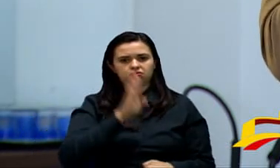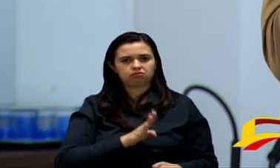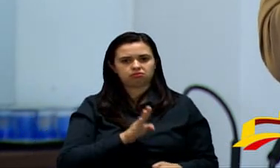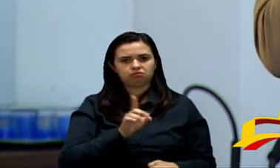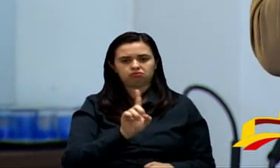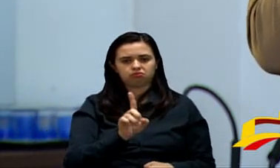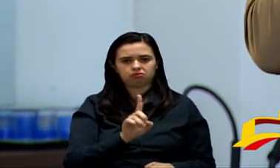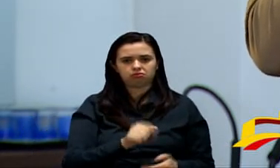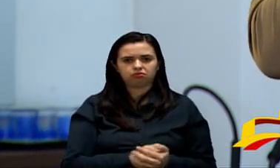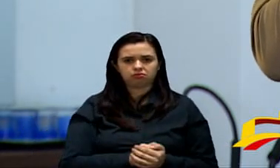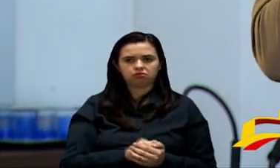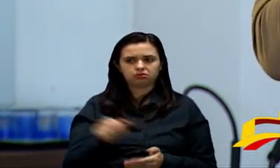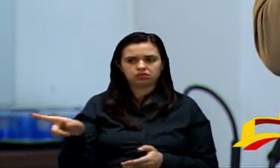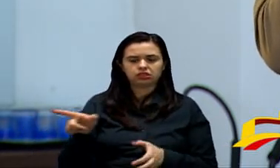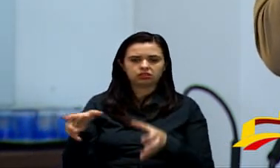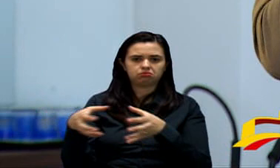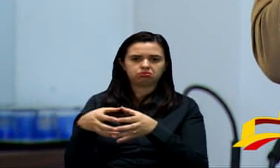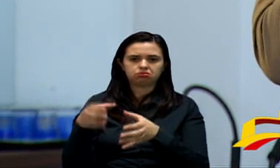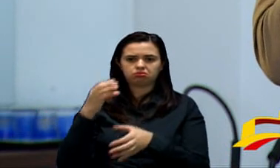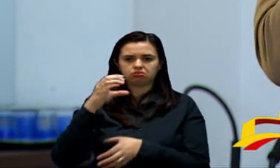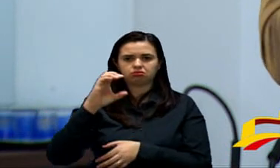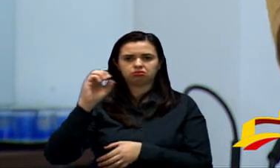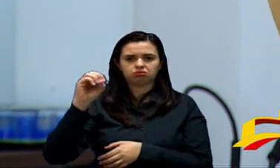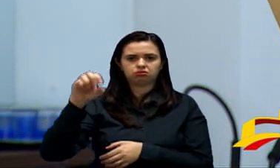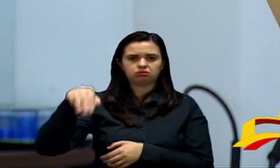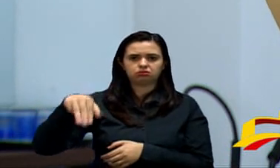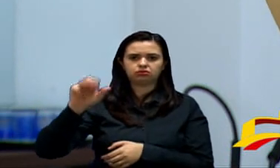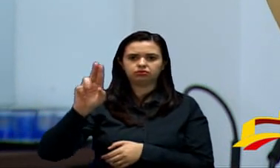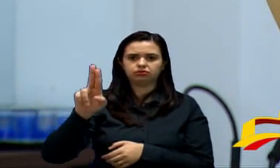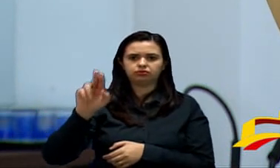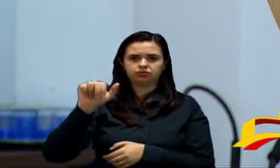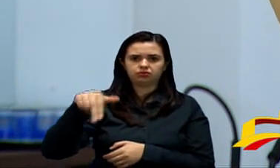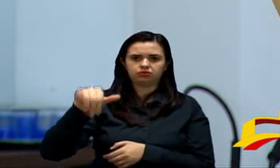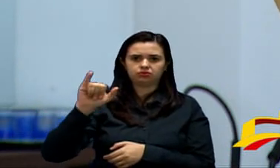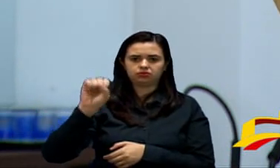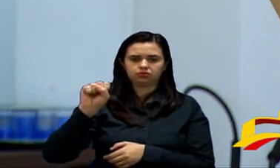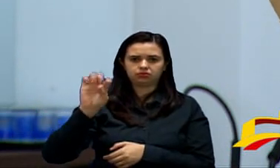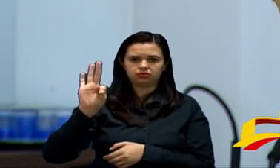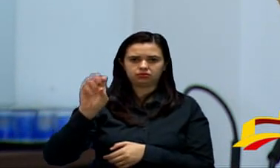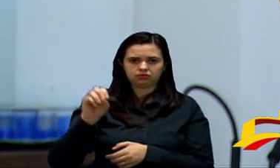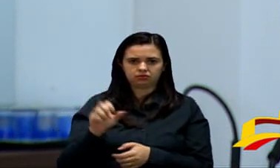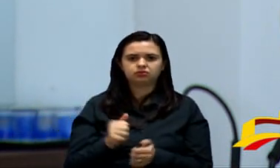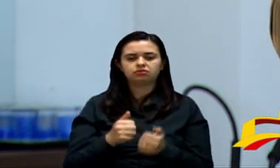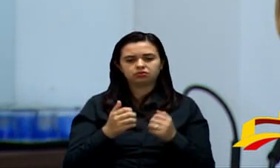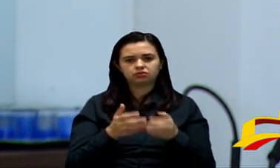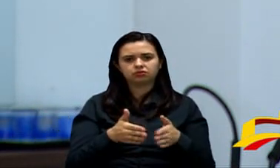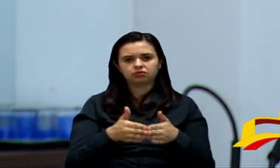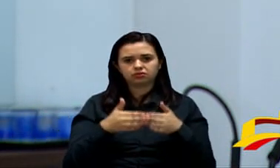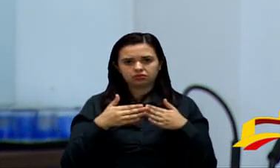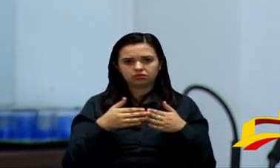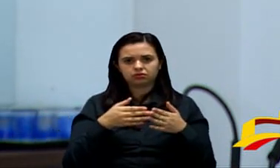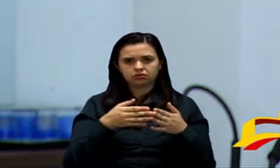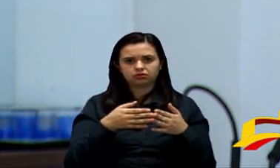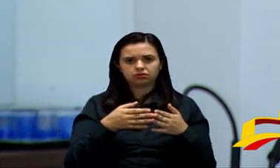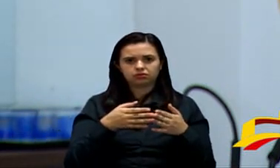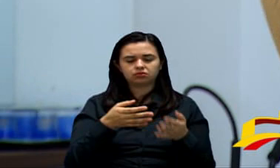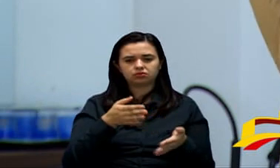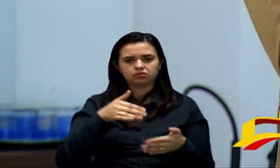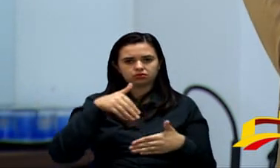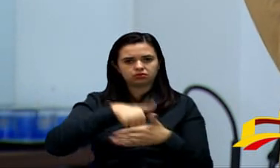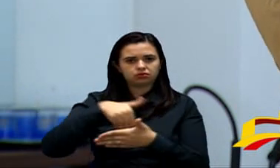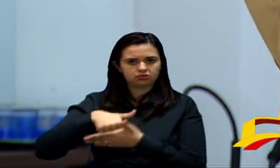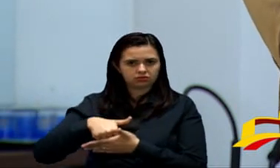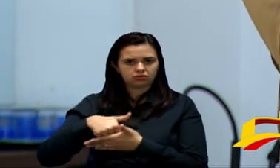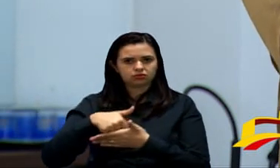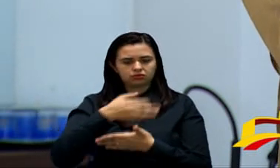Internacional Comunista. Então, sou oposição, sim, à extrema-esquerda. E agora, eu peço voto favorável a essa moção. Meu nome é Dilan Dantas. Eu peço voto favorável